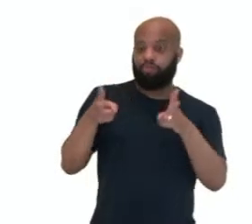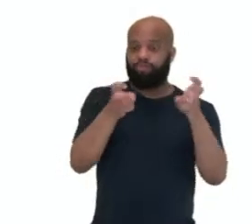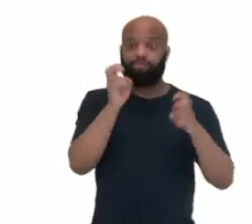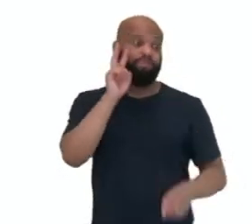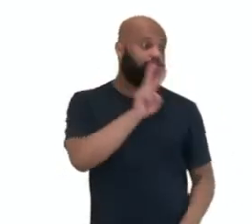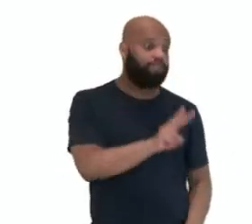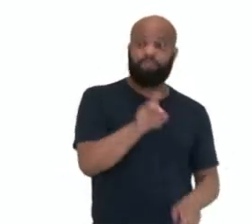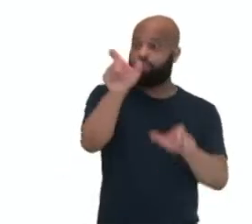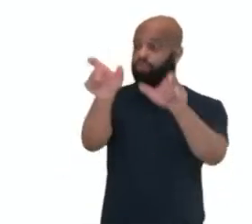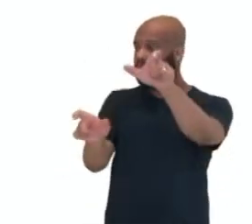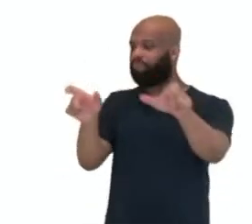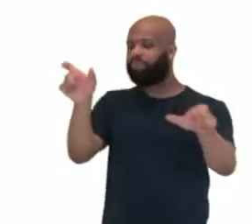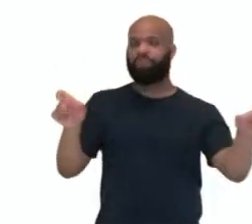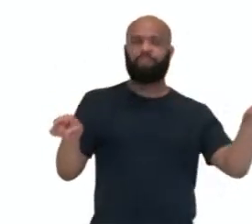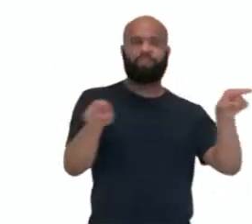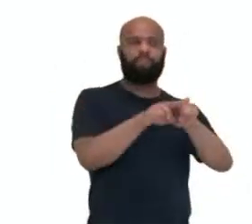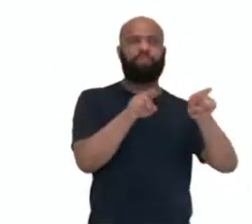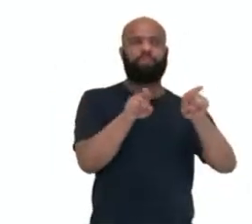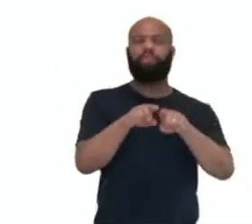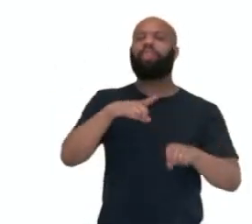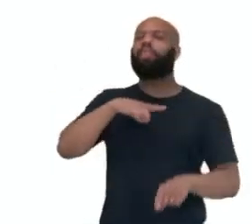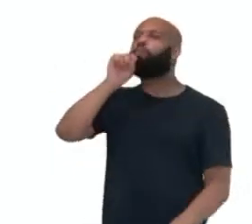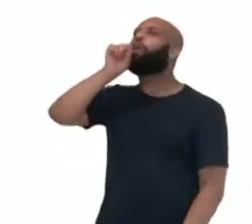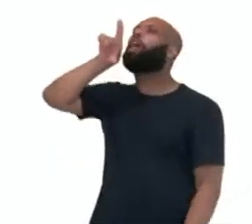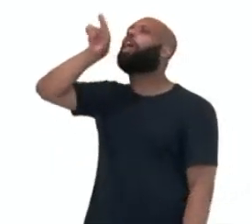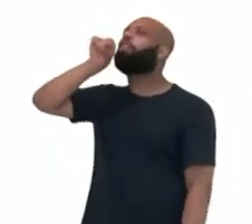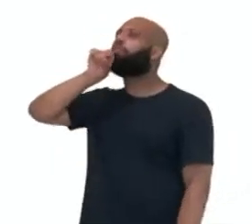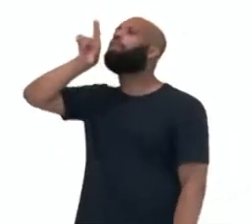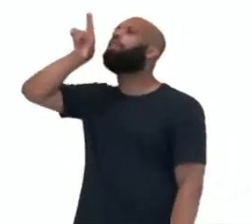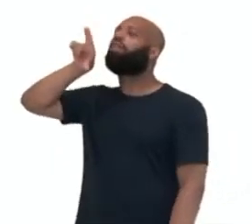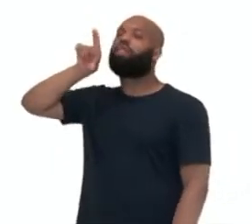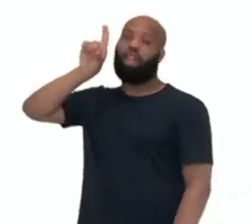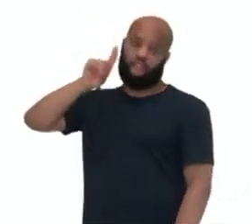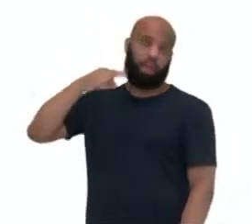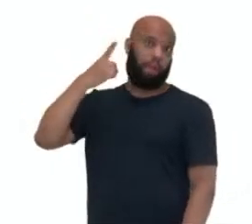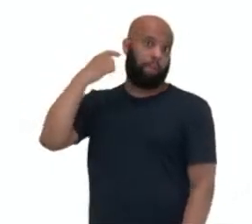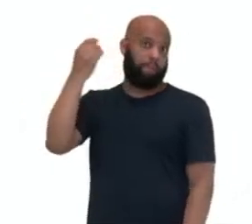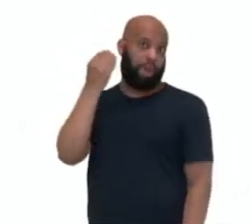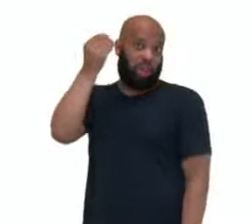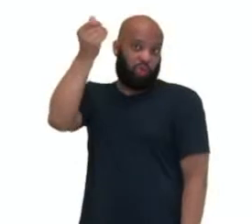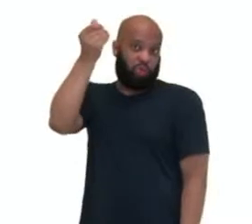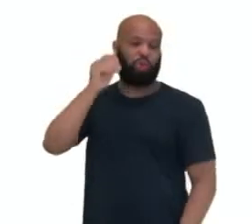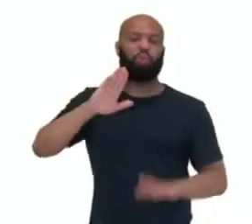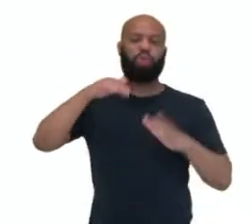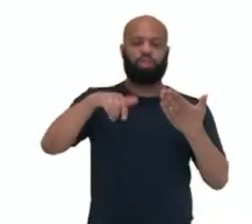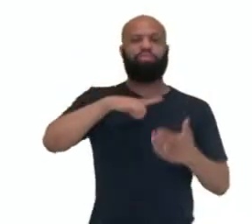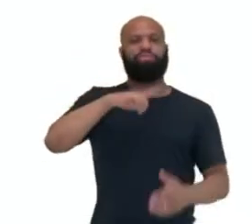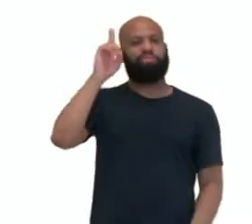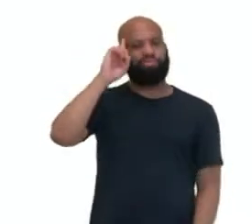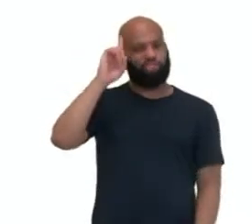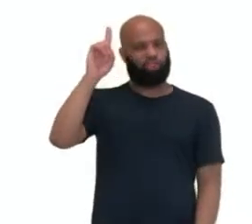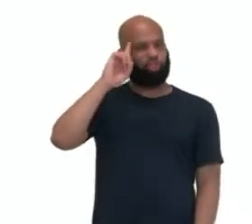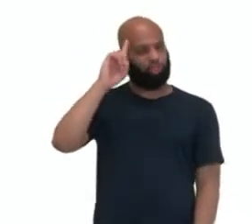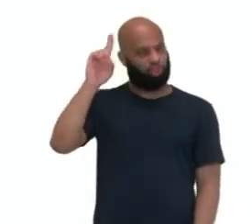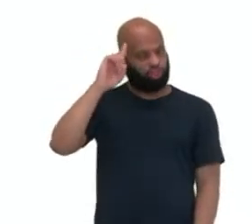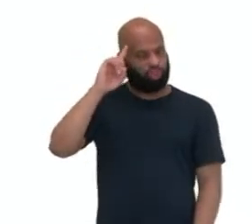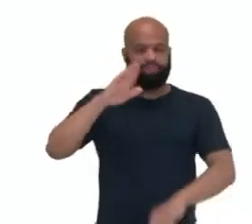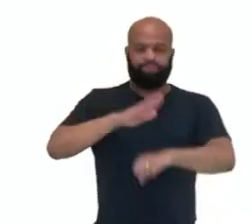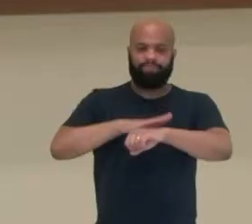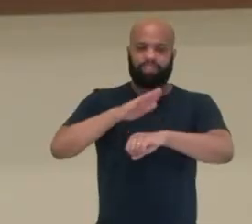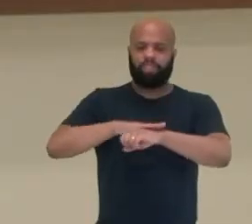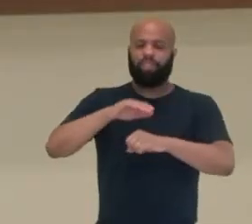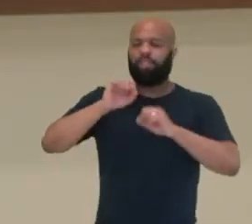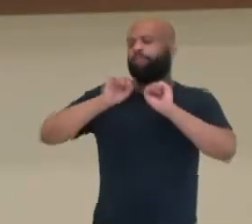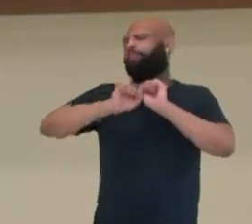seu redor, escutando o canto dos pássaros. Então, diariamente, desde o momento que nós acordamos até